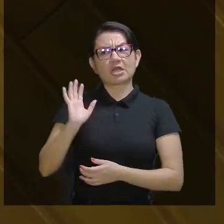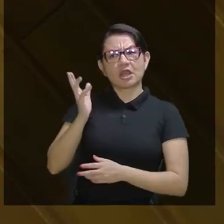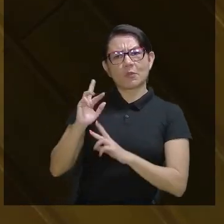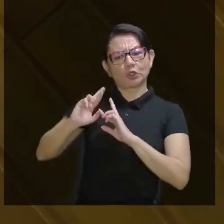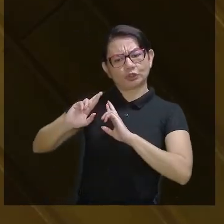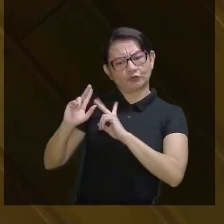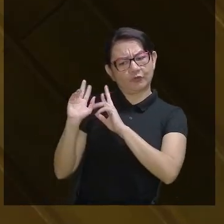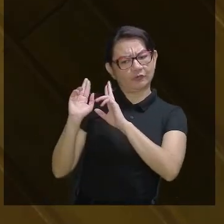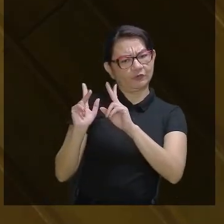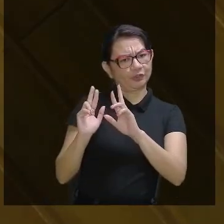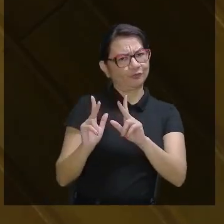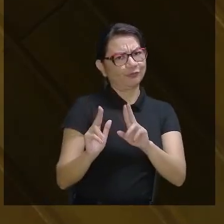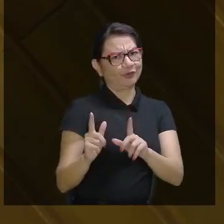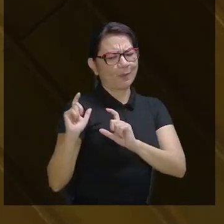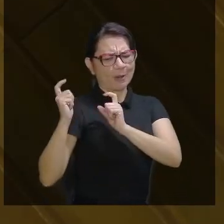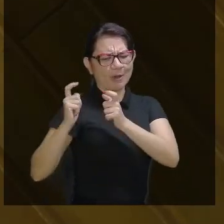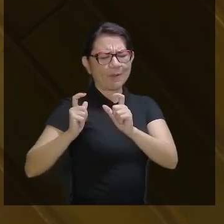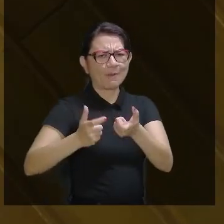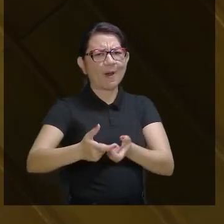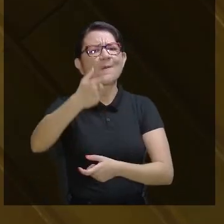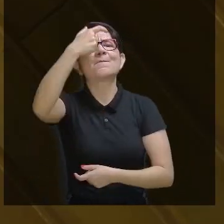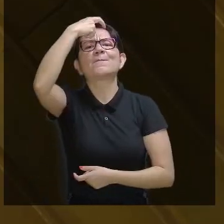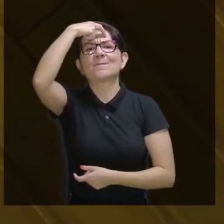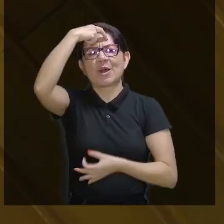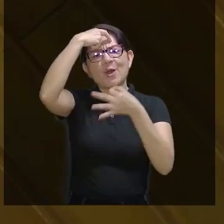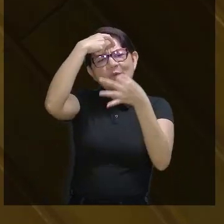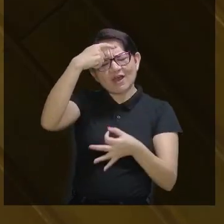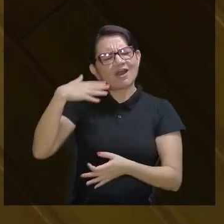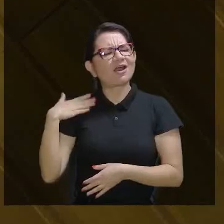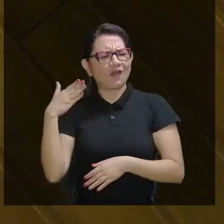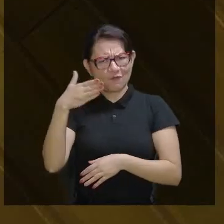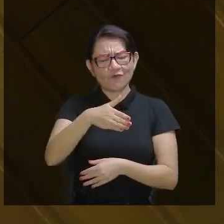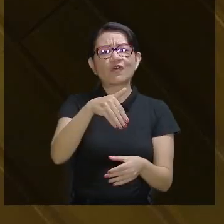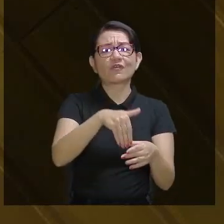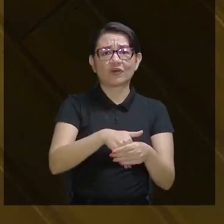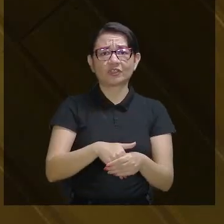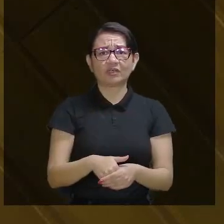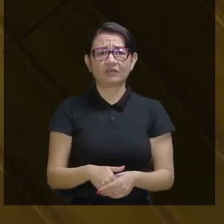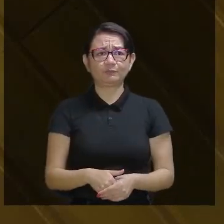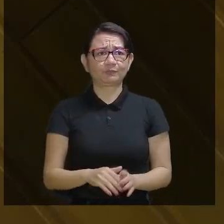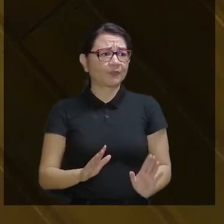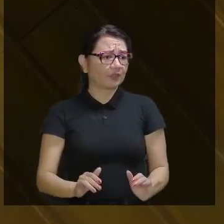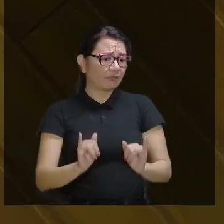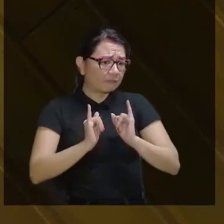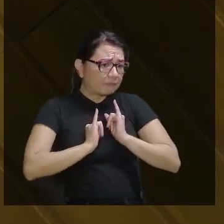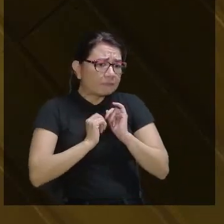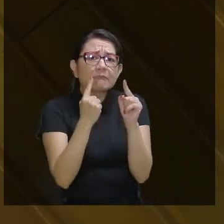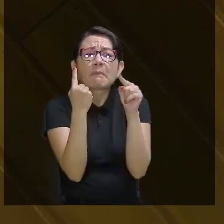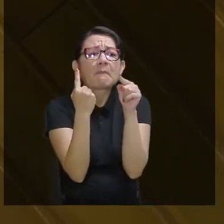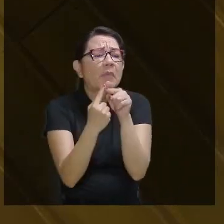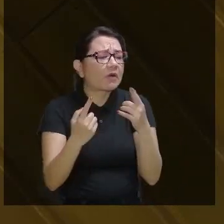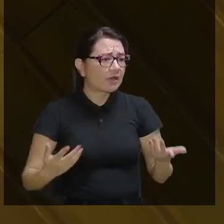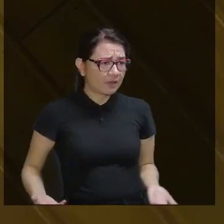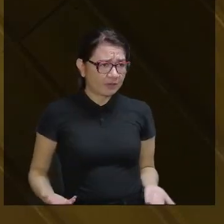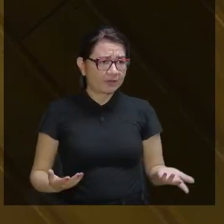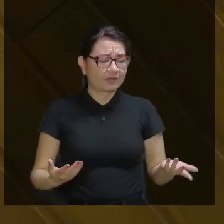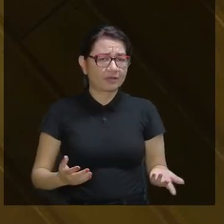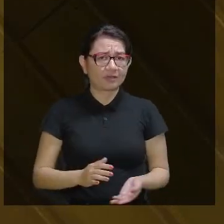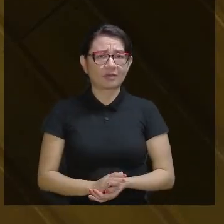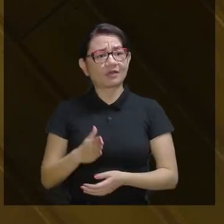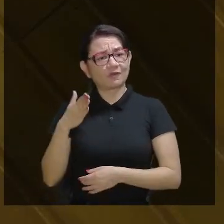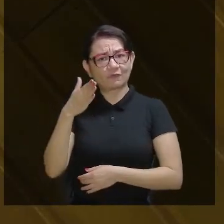tempos, então eu tenho consciência e eu vou votar. Por que eu não vou votar? Para mim, ir lá